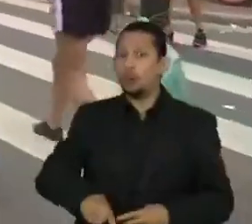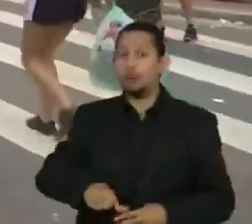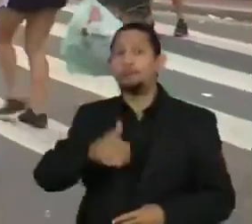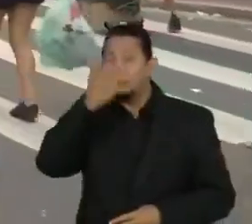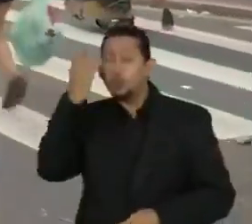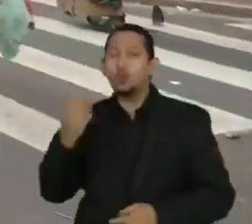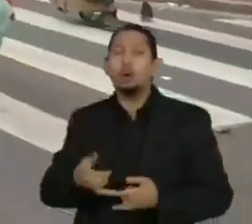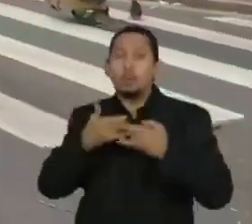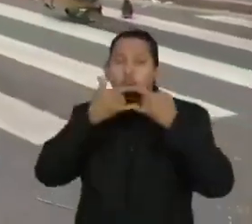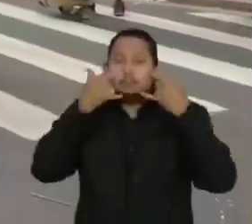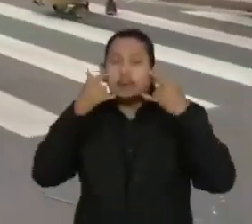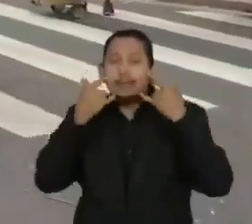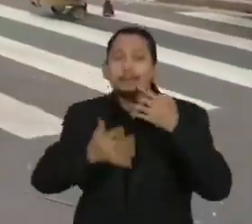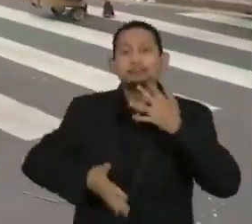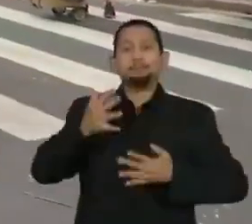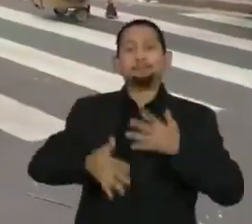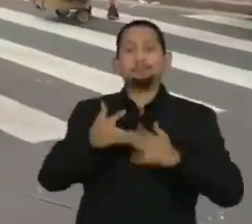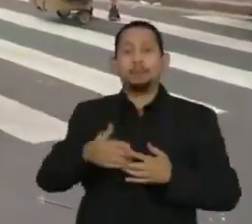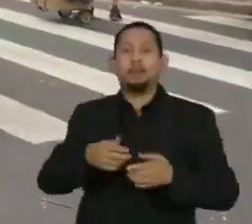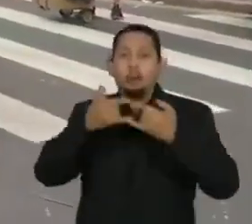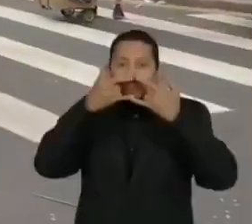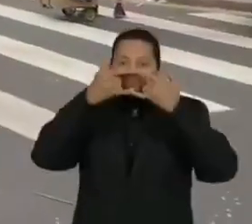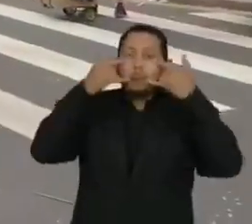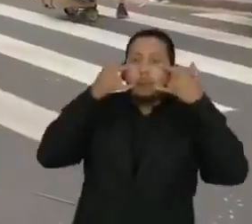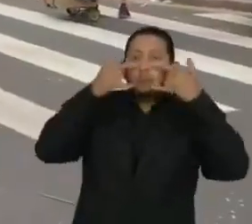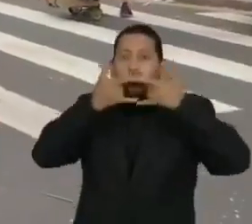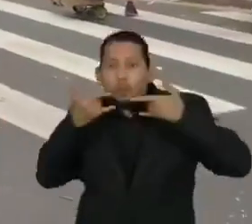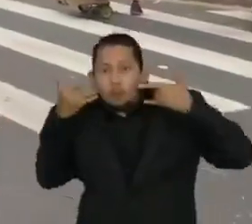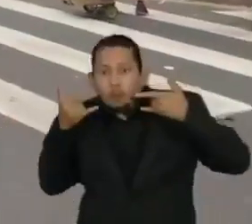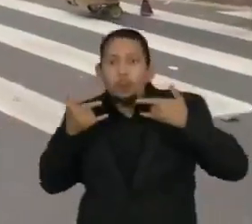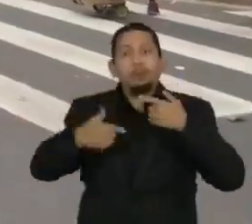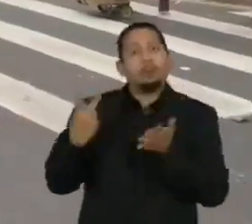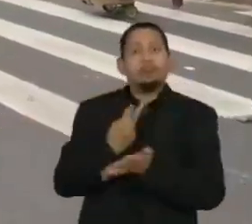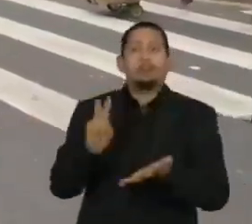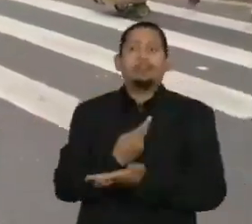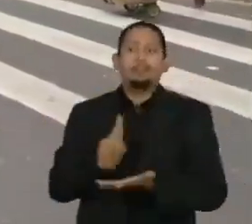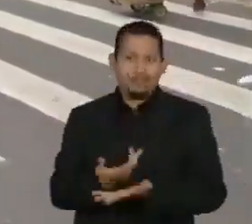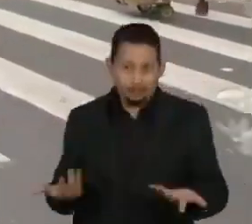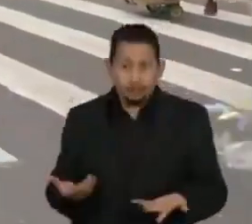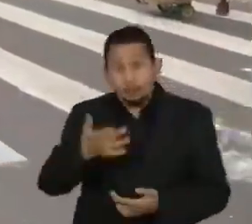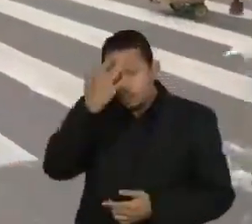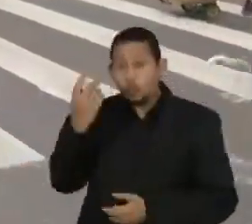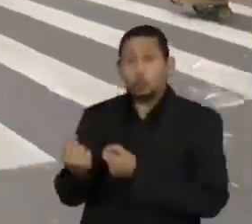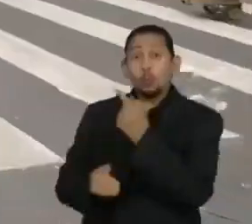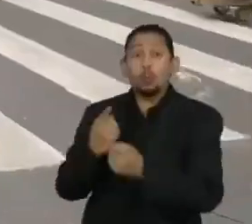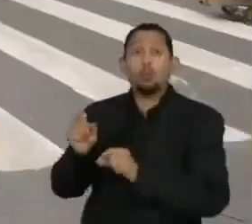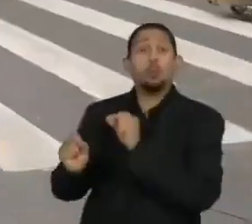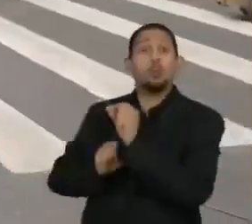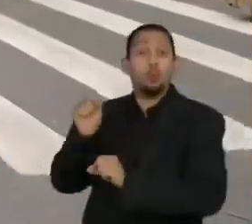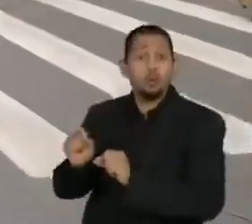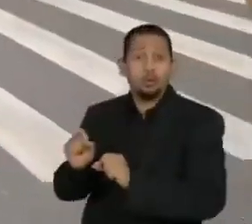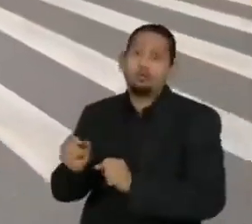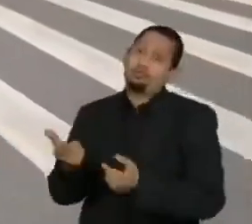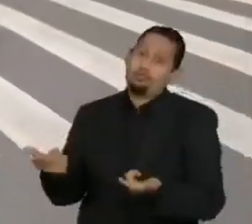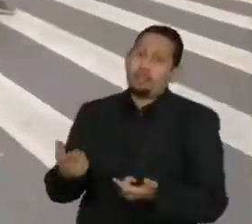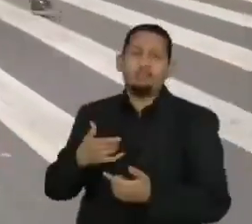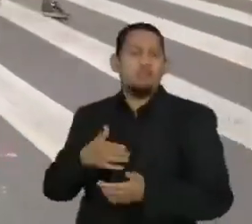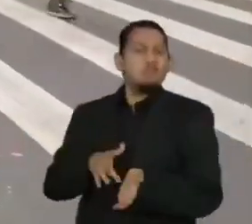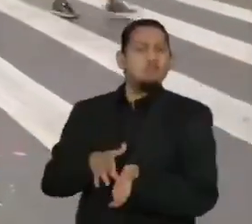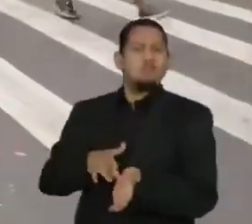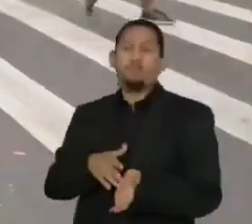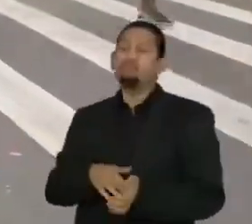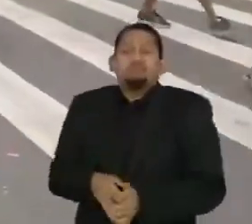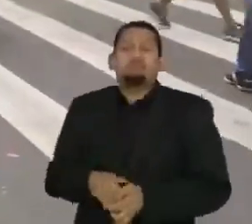usando de forma incorreta a máscara, sem cobrir boca, nariz. E tem aqueles, inclusive, que nem tentam disfarçar,